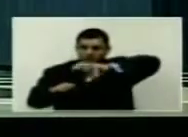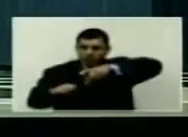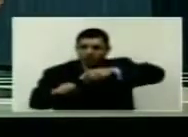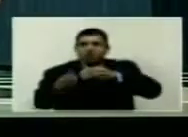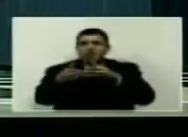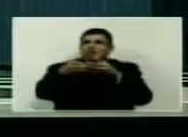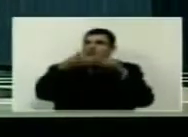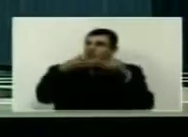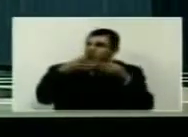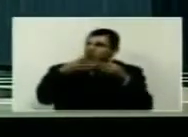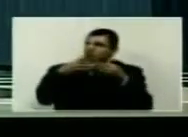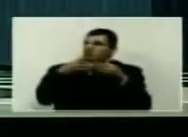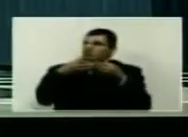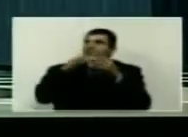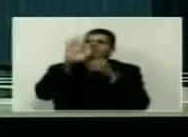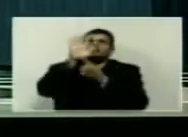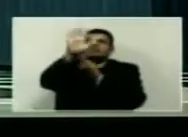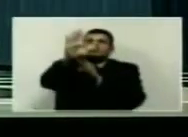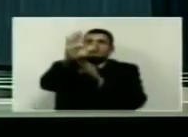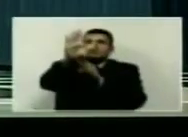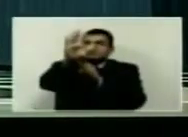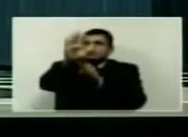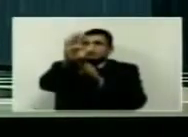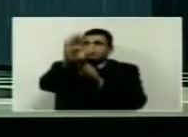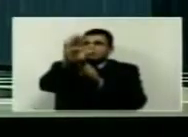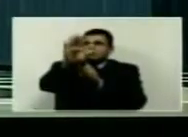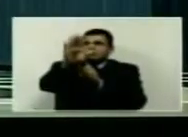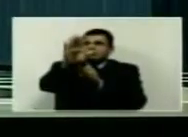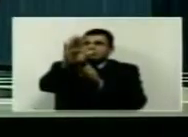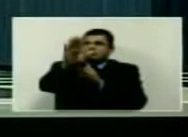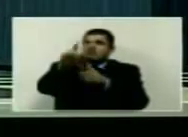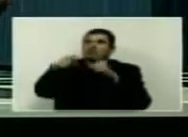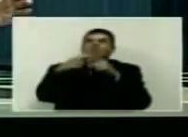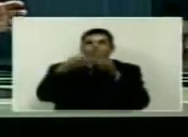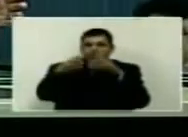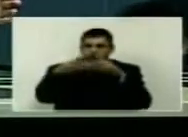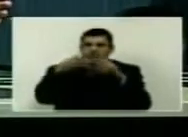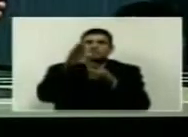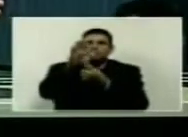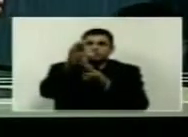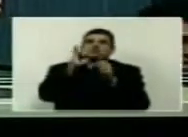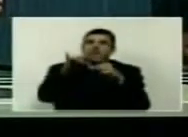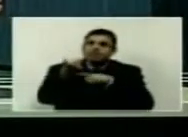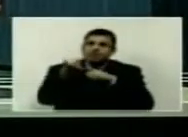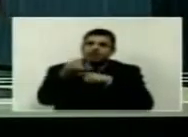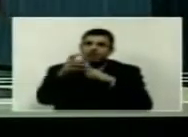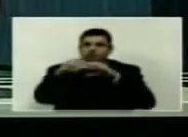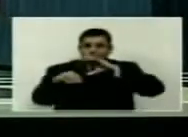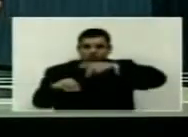por favor, se apresente. Por favor, se apresente.